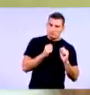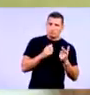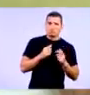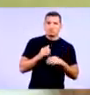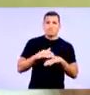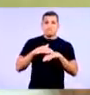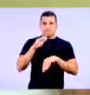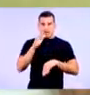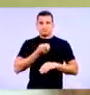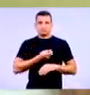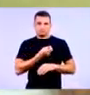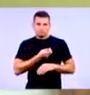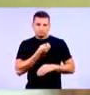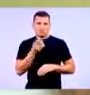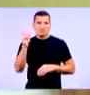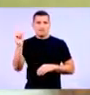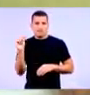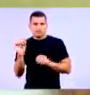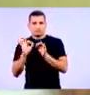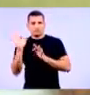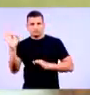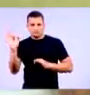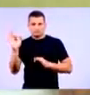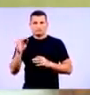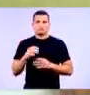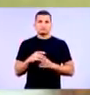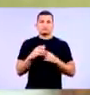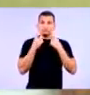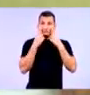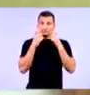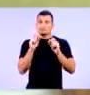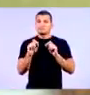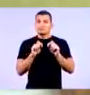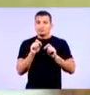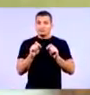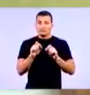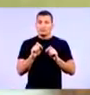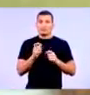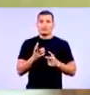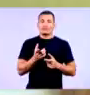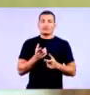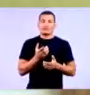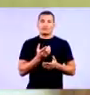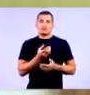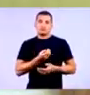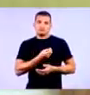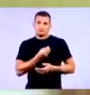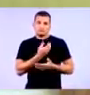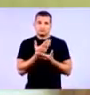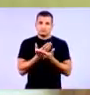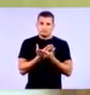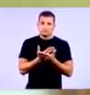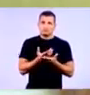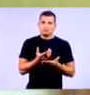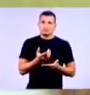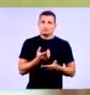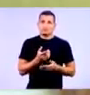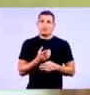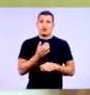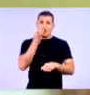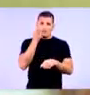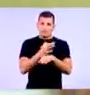à distância. O que é interessante frisar é que nos momentos presenciais, a falta acontece nesses momentos de